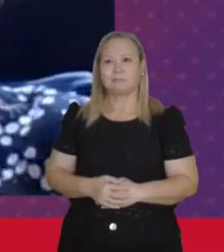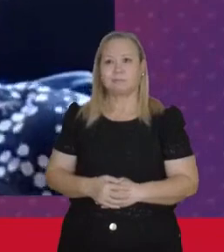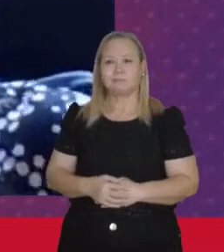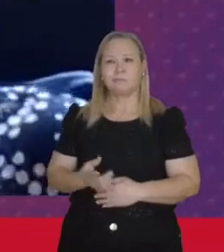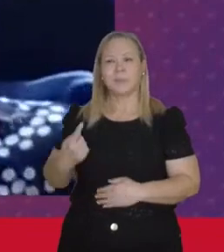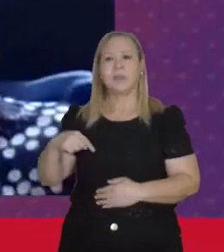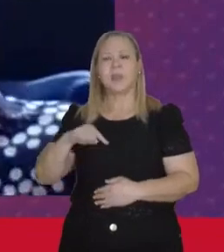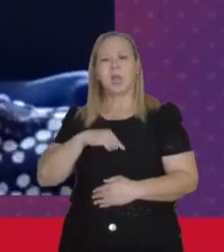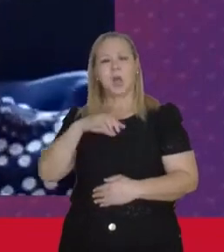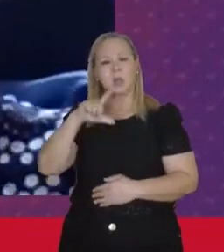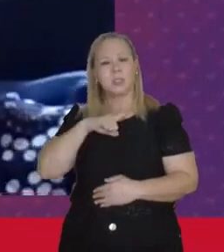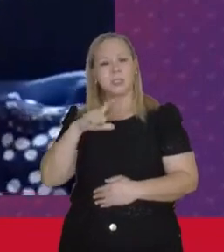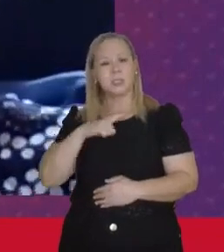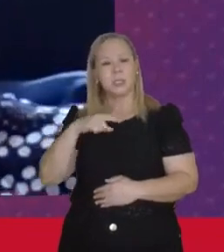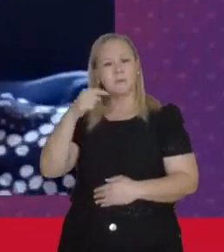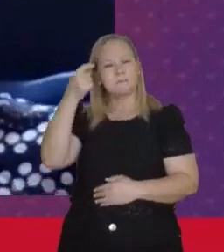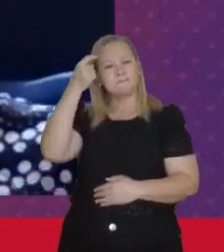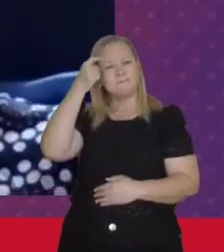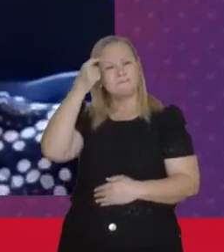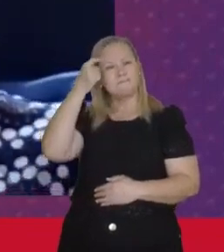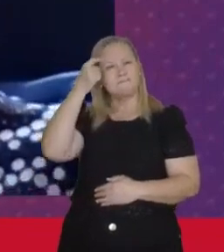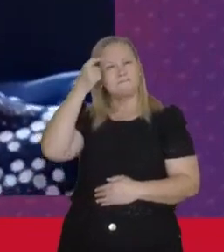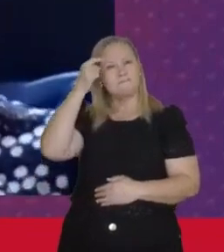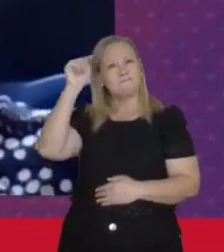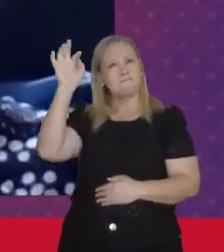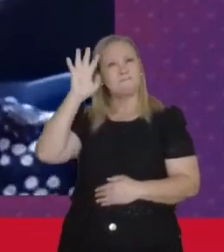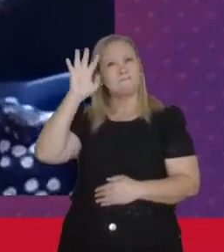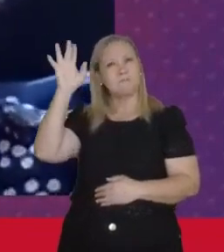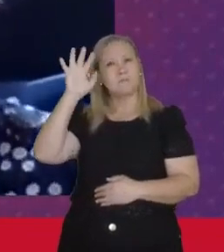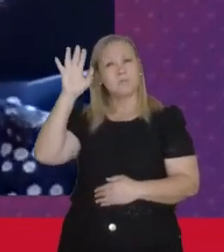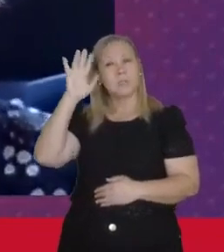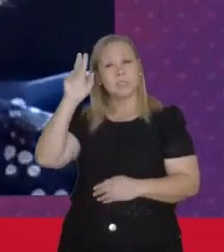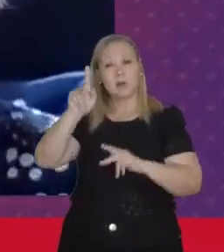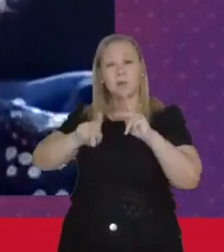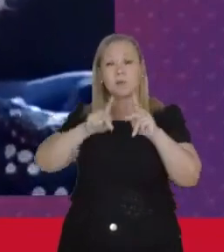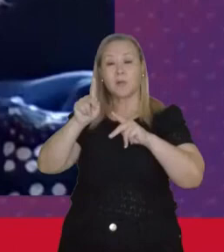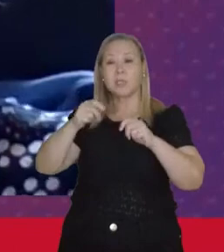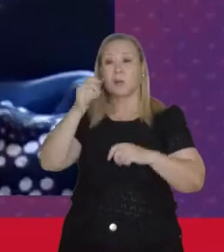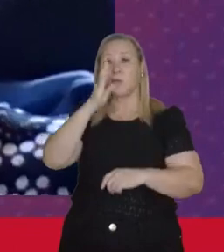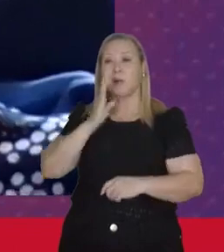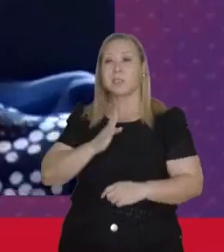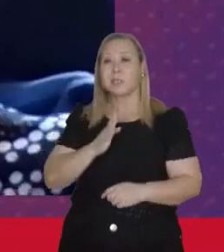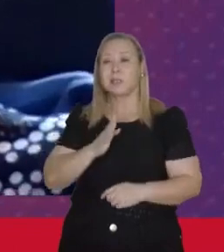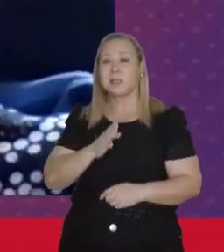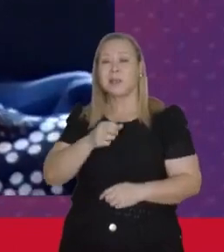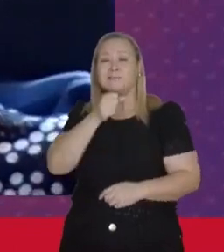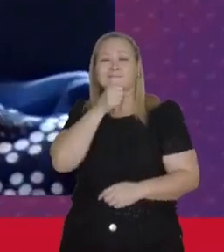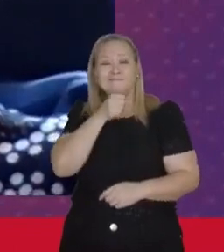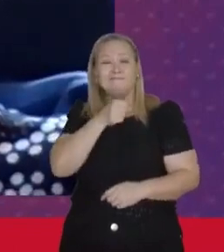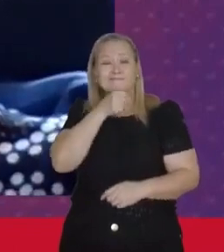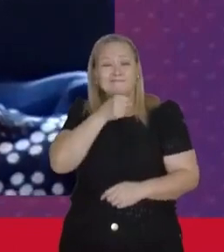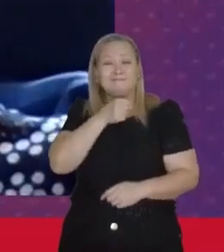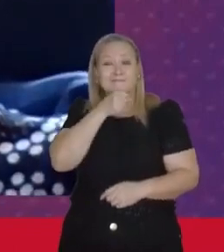E nós temos que pensar que a população brasileira está envelhecendo.